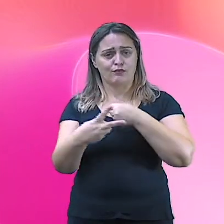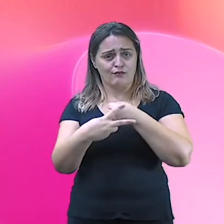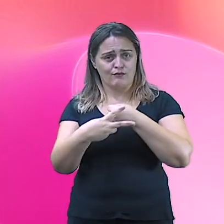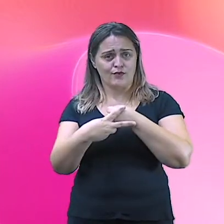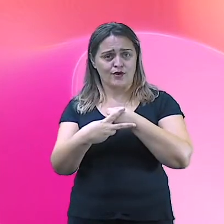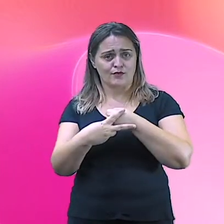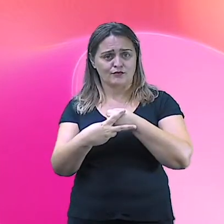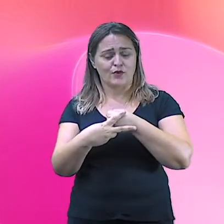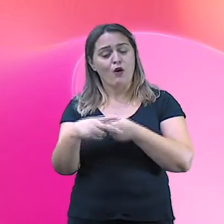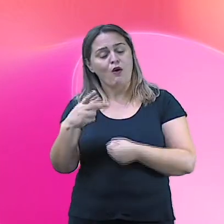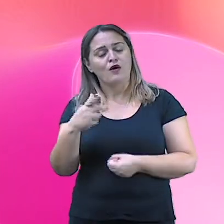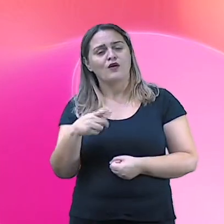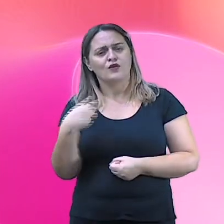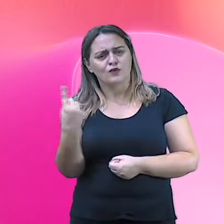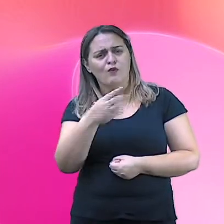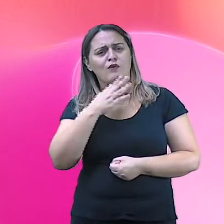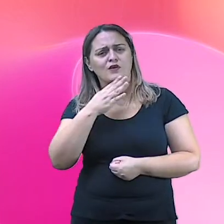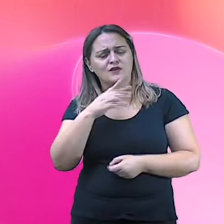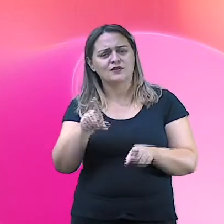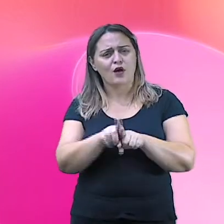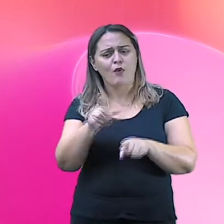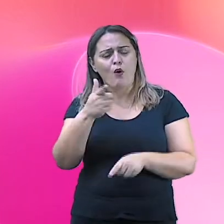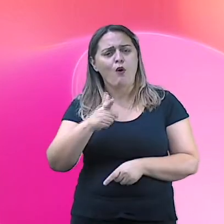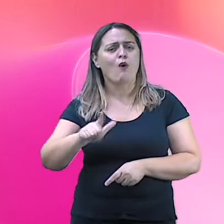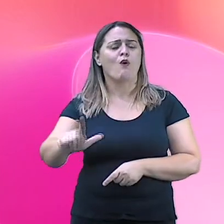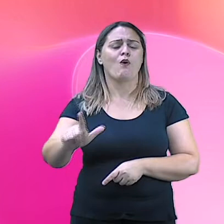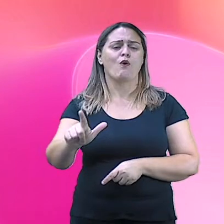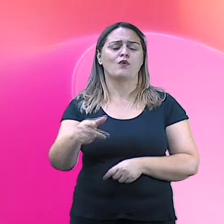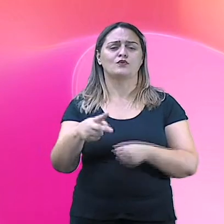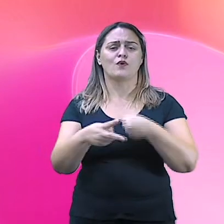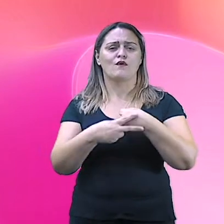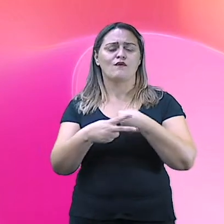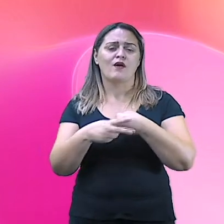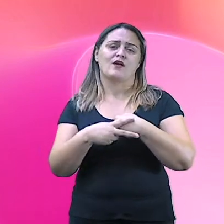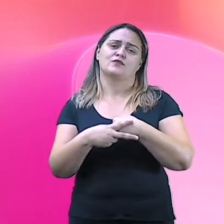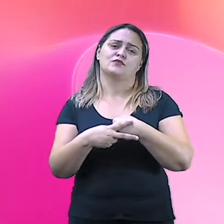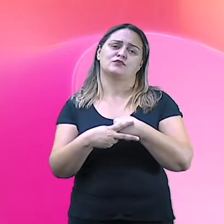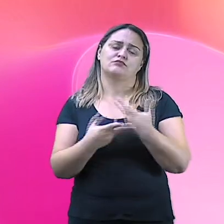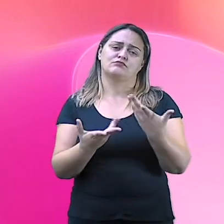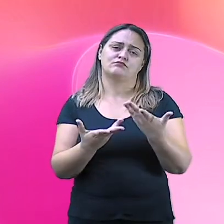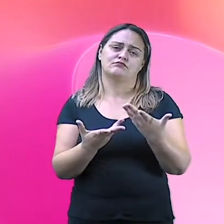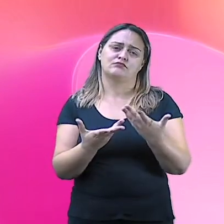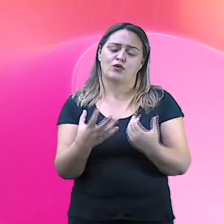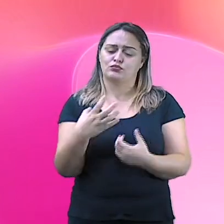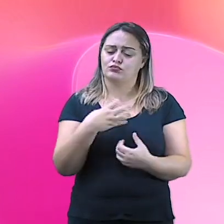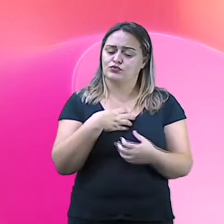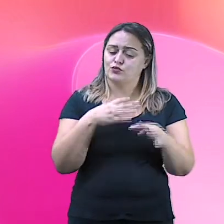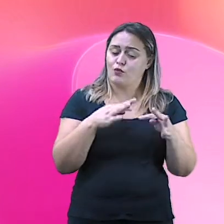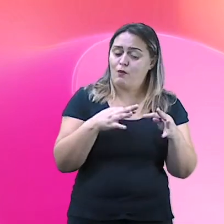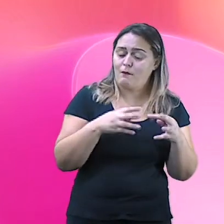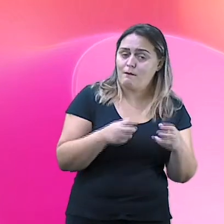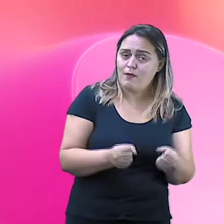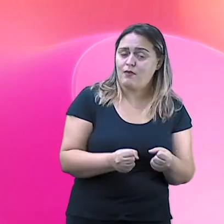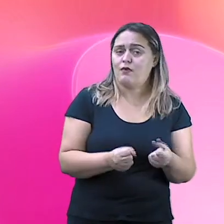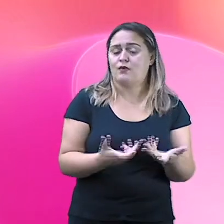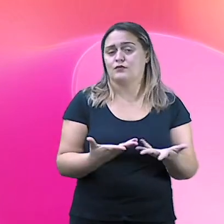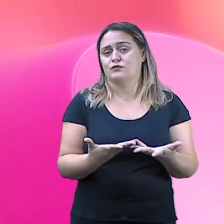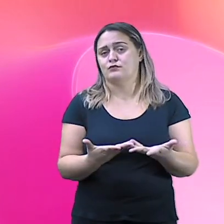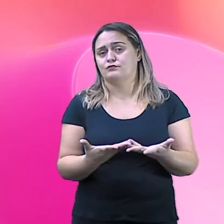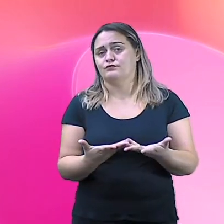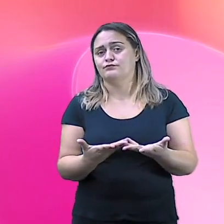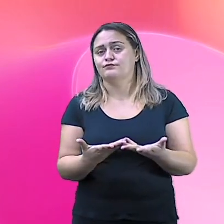verbos transitivos e intransitivos, sentido completo ou não, verbo de ação, de